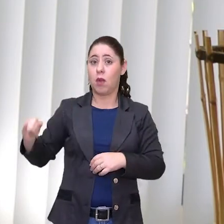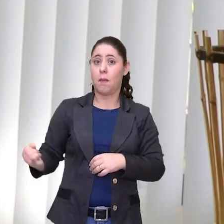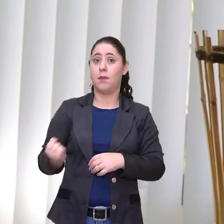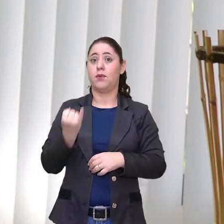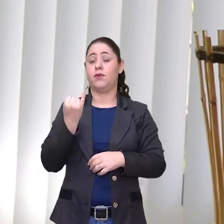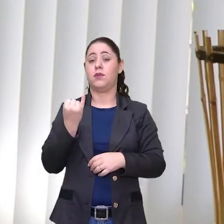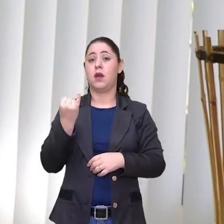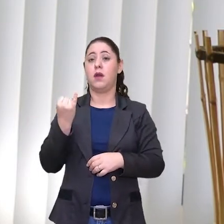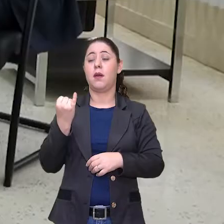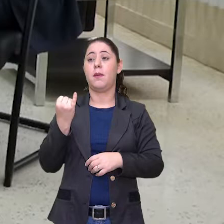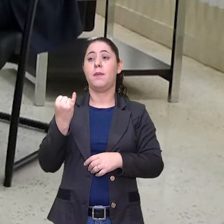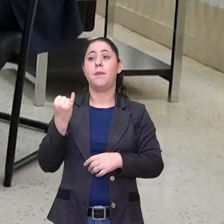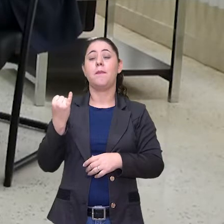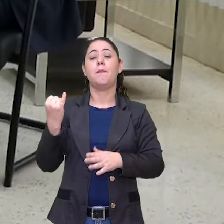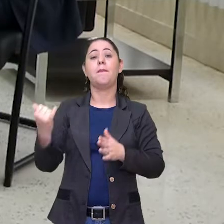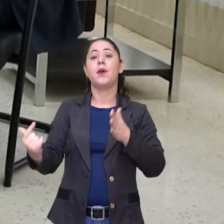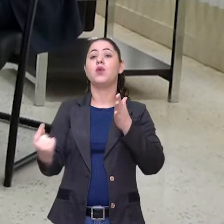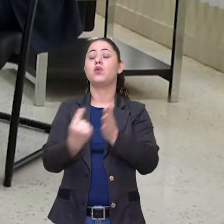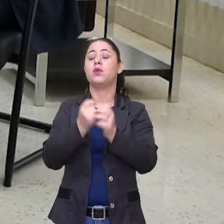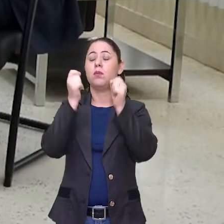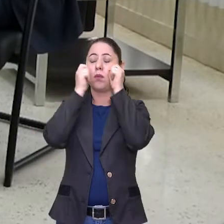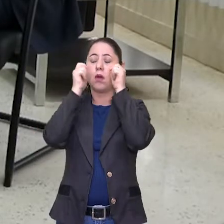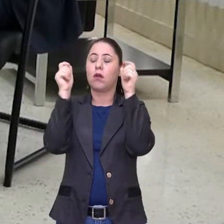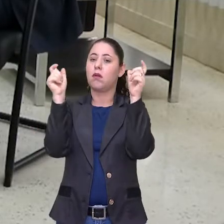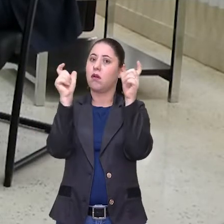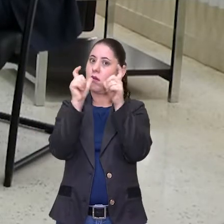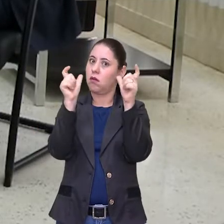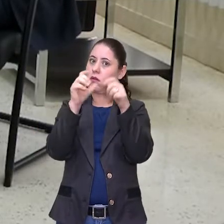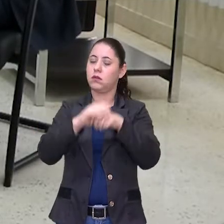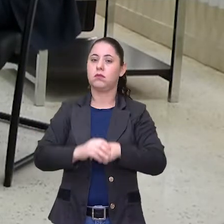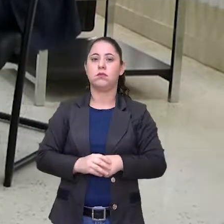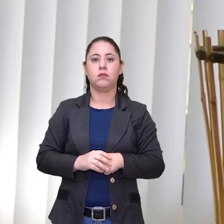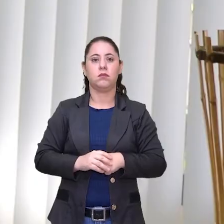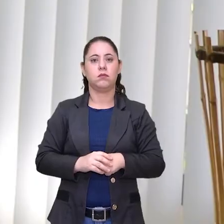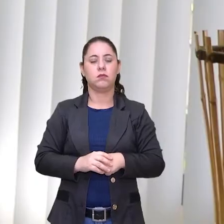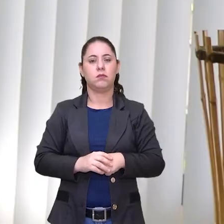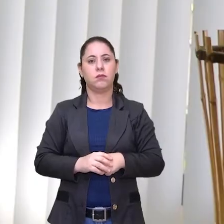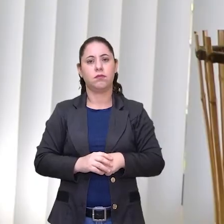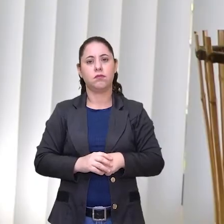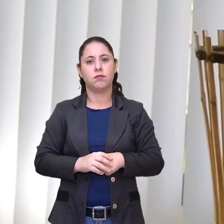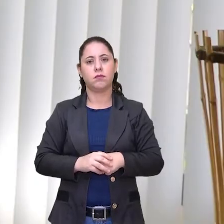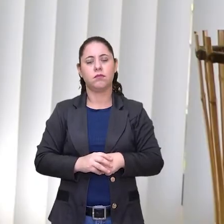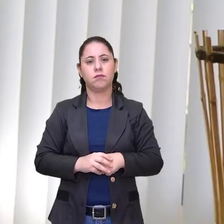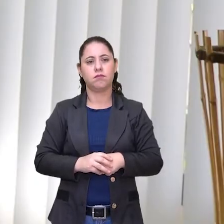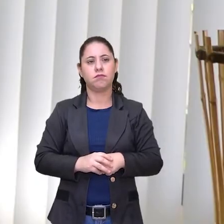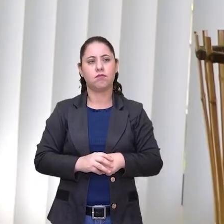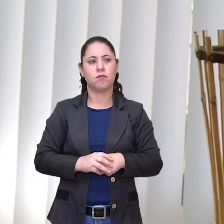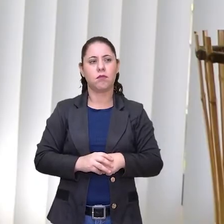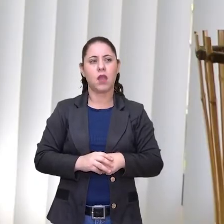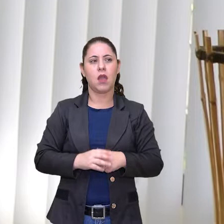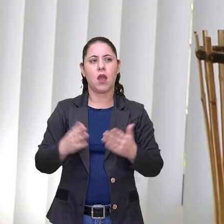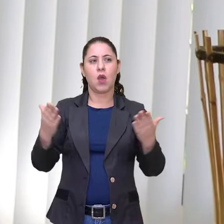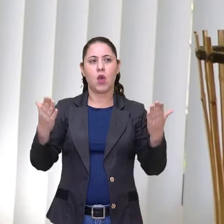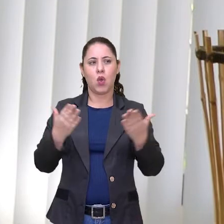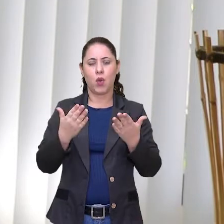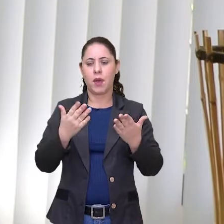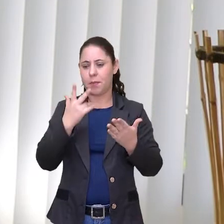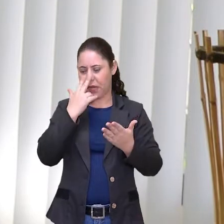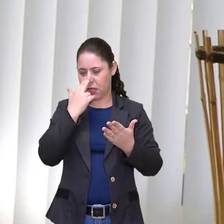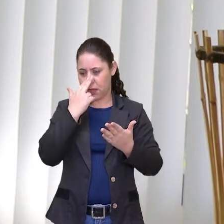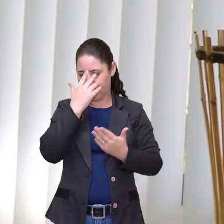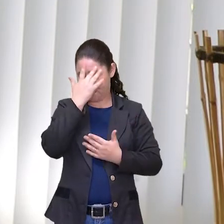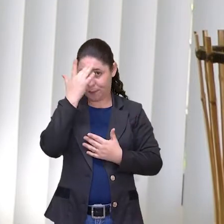aqui aproveitar o gancho da sua pergunta para fazer um alerta. Não tem sido